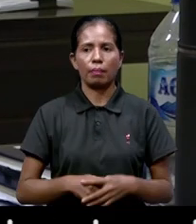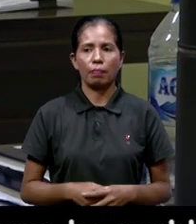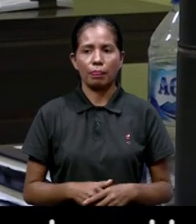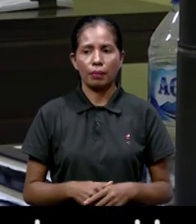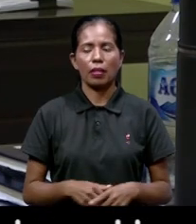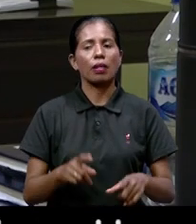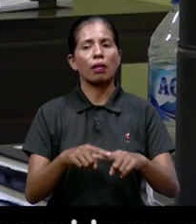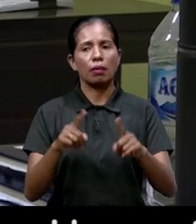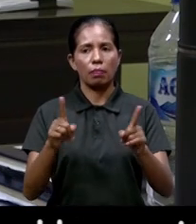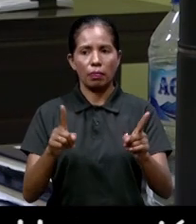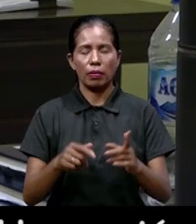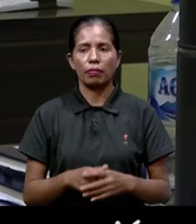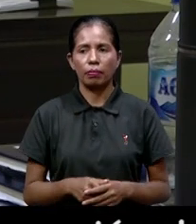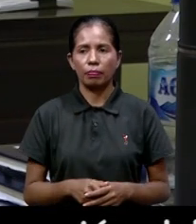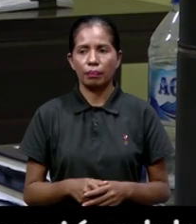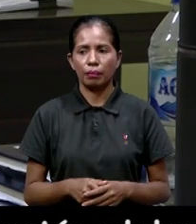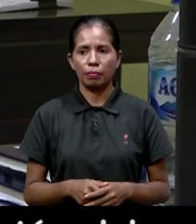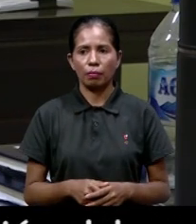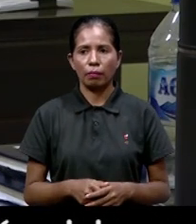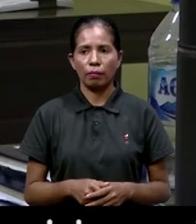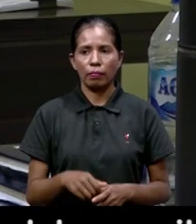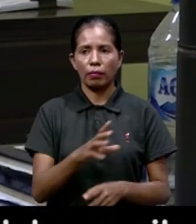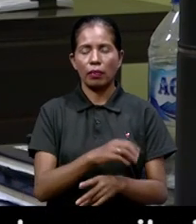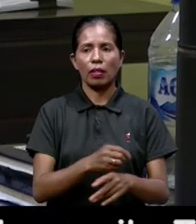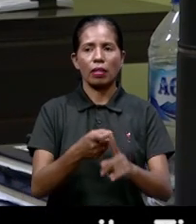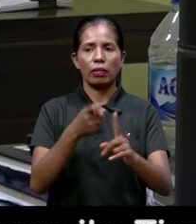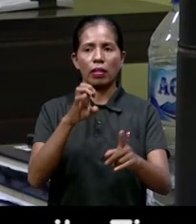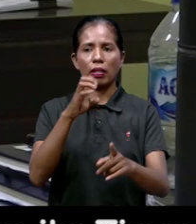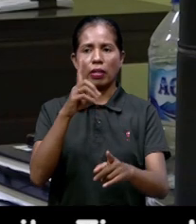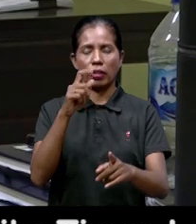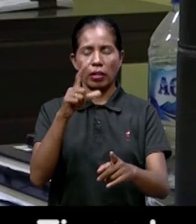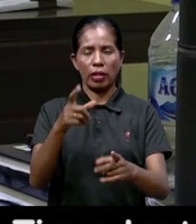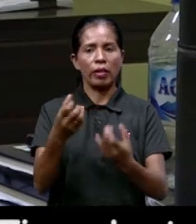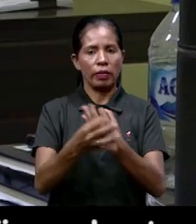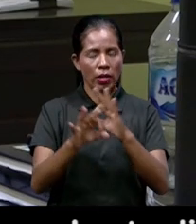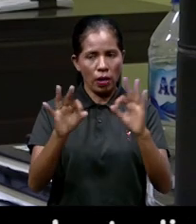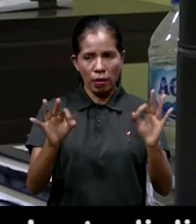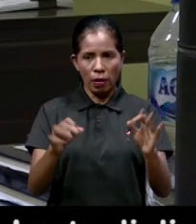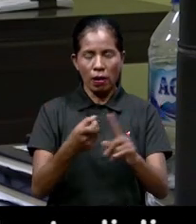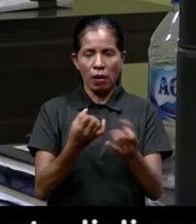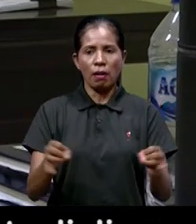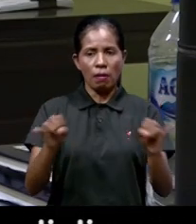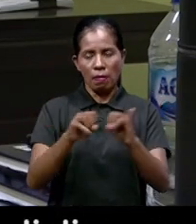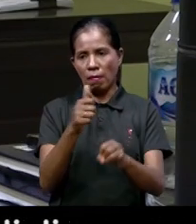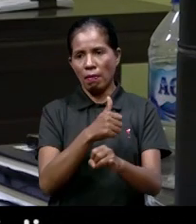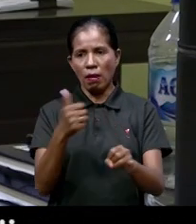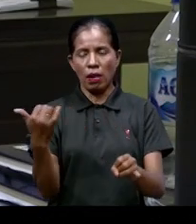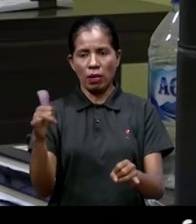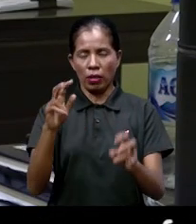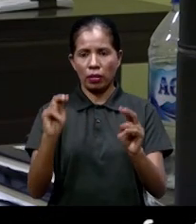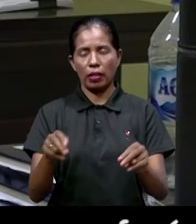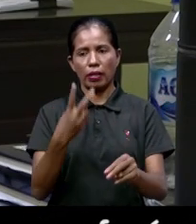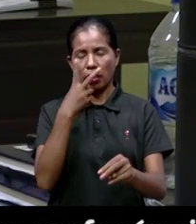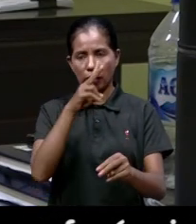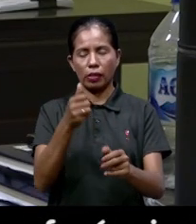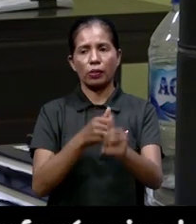mai ve verificación y instituir parte de tele verifica autona parte de instituir relevantes para lo más que tiene que haber tu ir leer